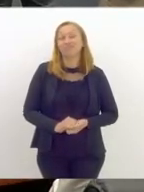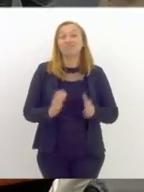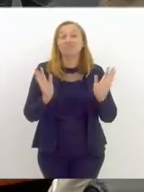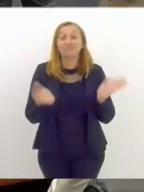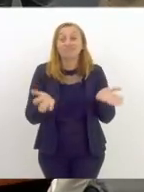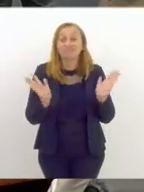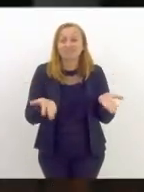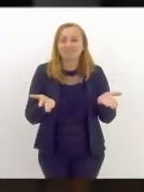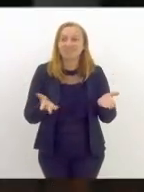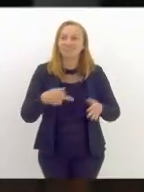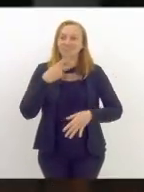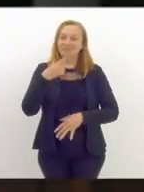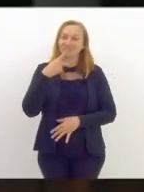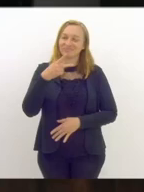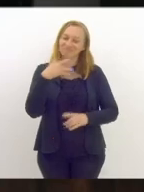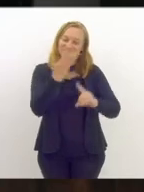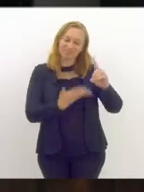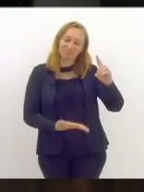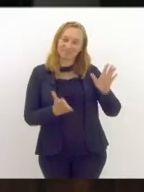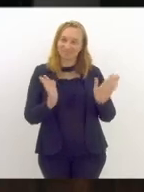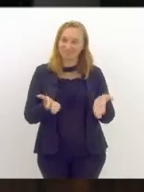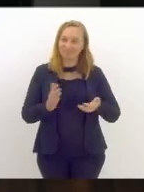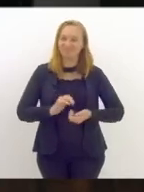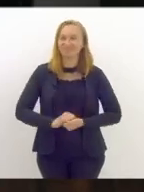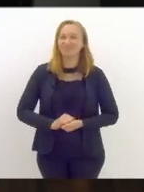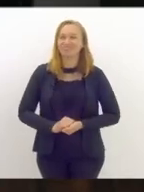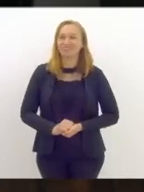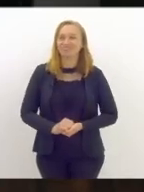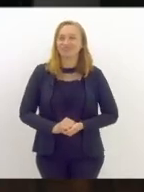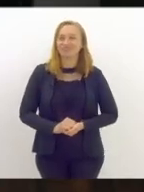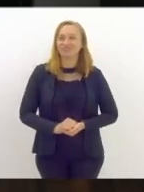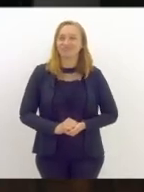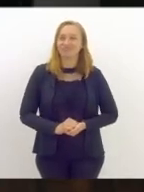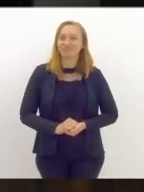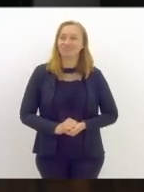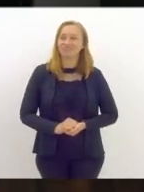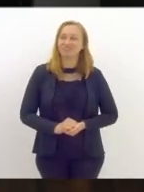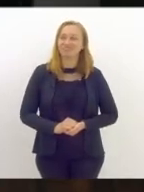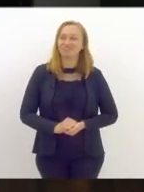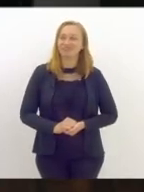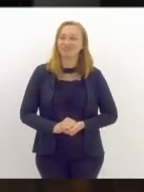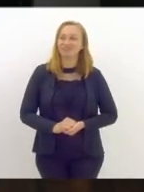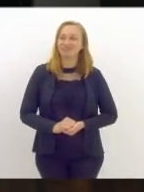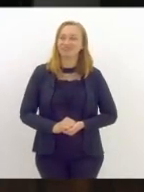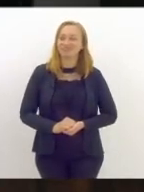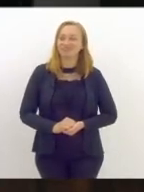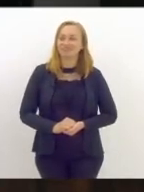E agora, com a palavra, o nosso homenageado. Para a esquerda ou para a direita? Para a esquerda, por sempre.